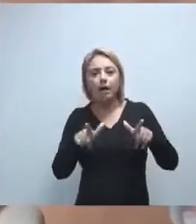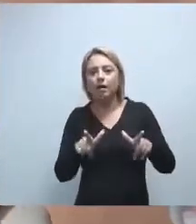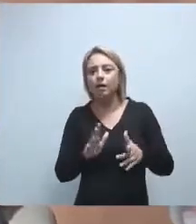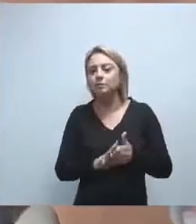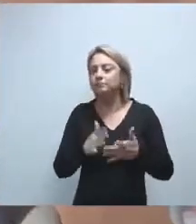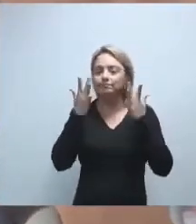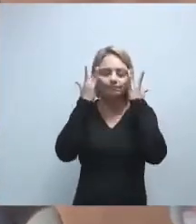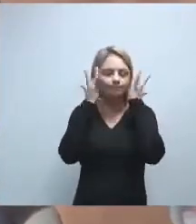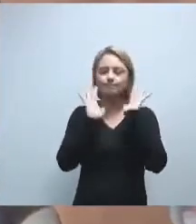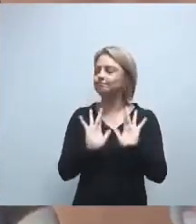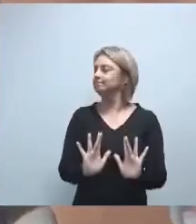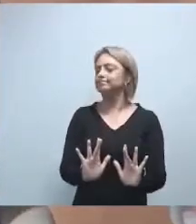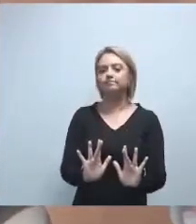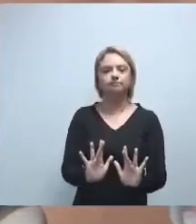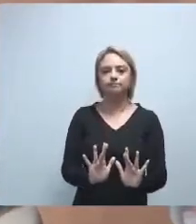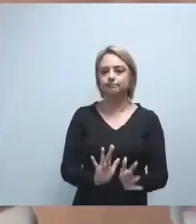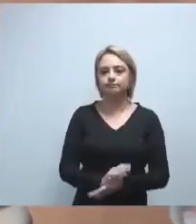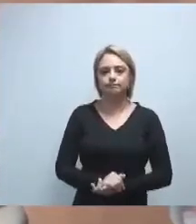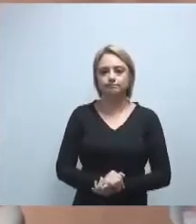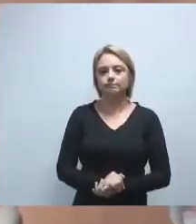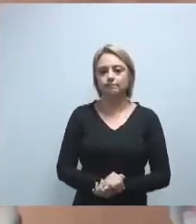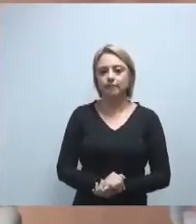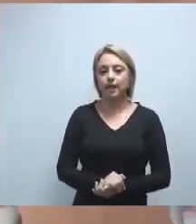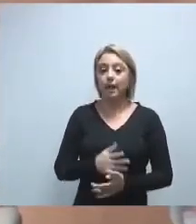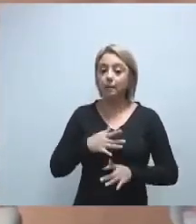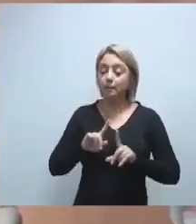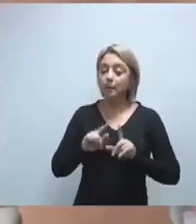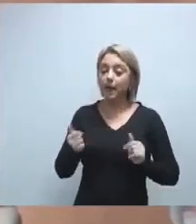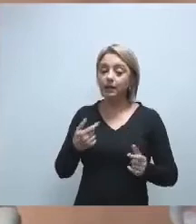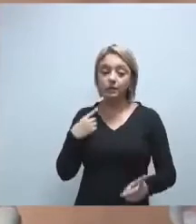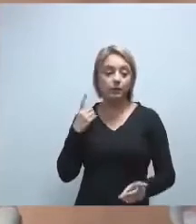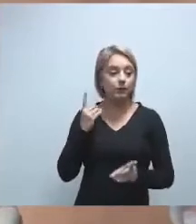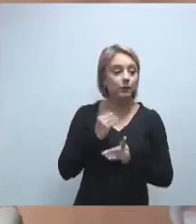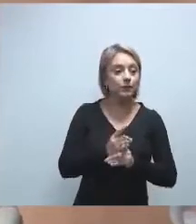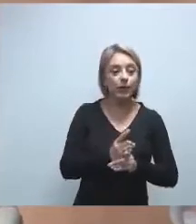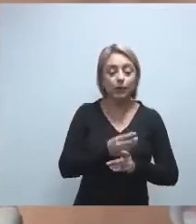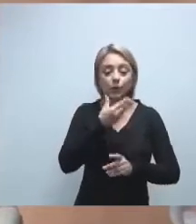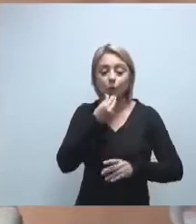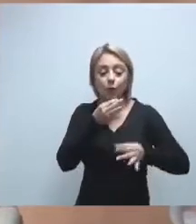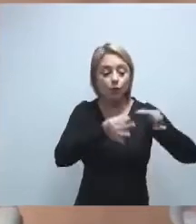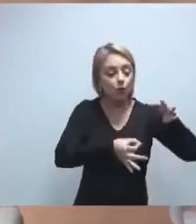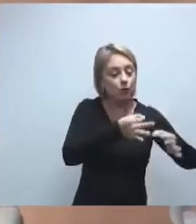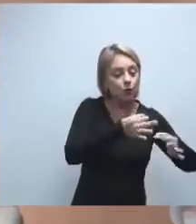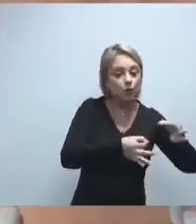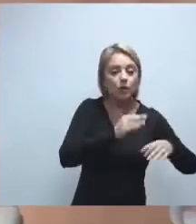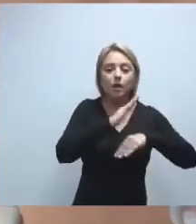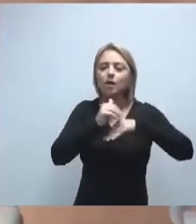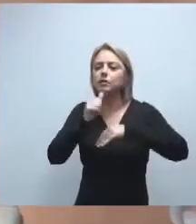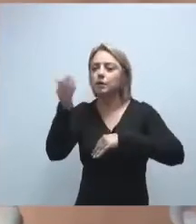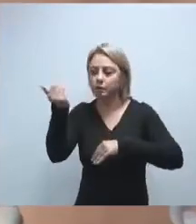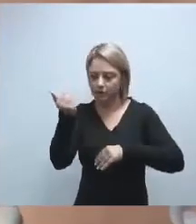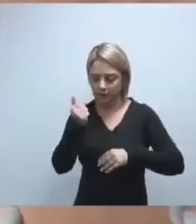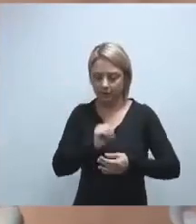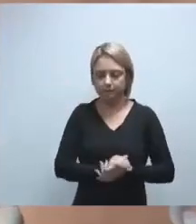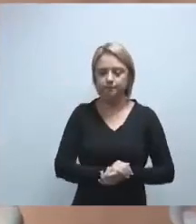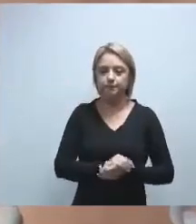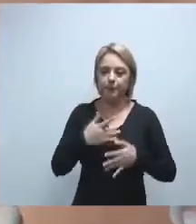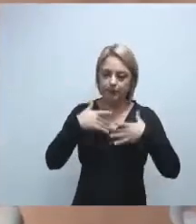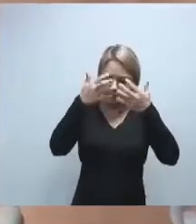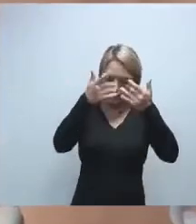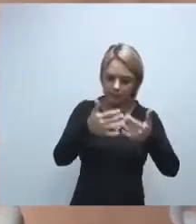eu não sabia felizmente encontrei um juiz que chegou pra mim e me chamou foi assim olha